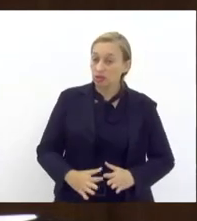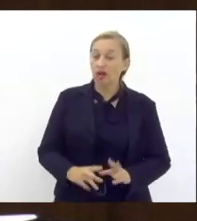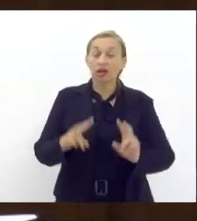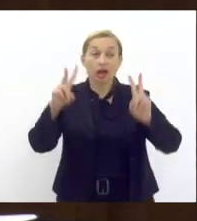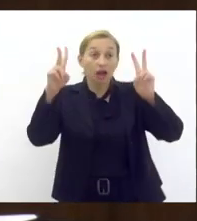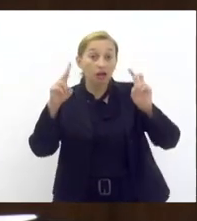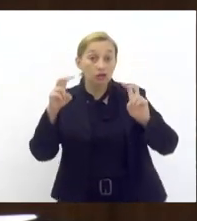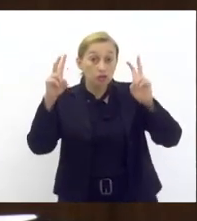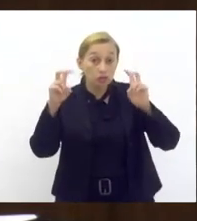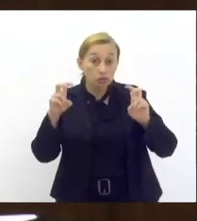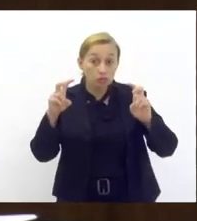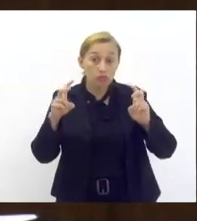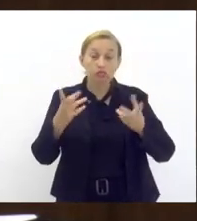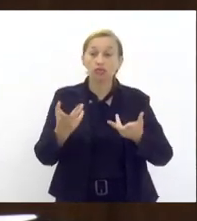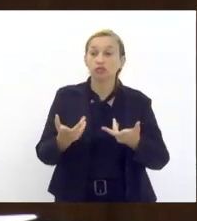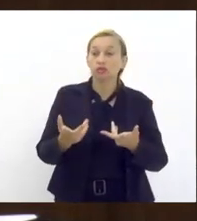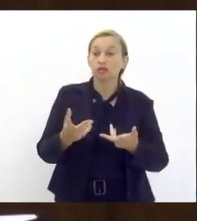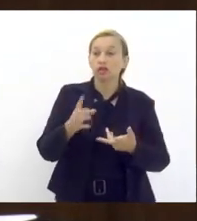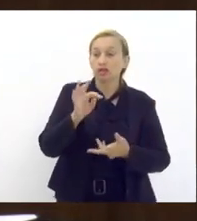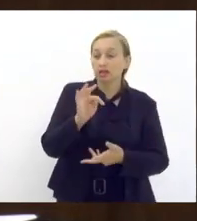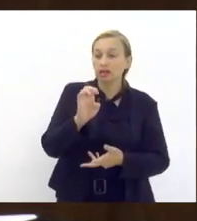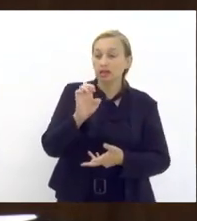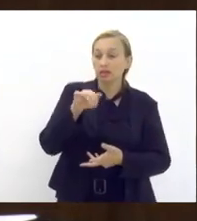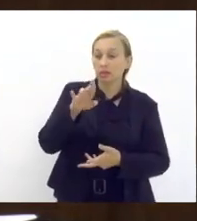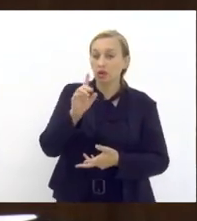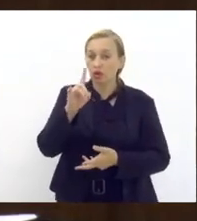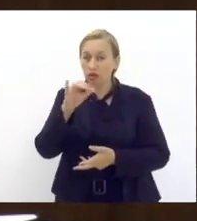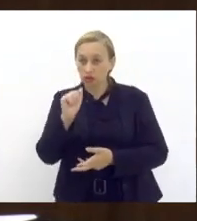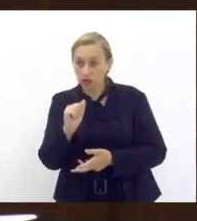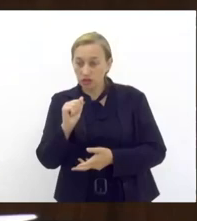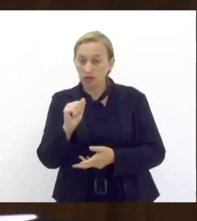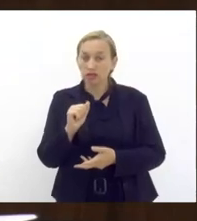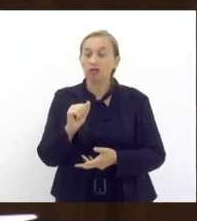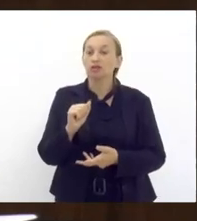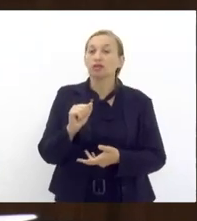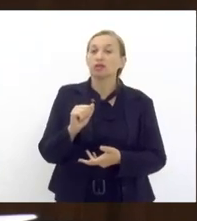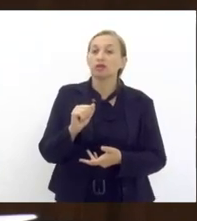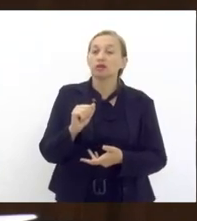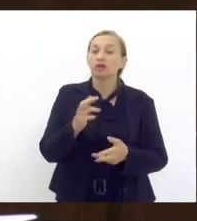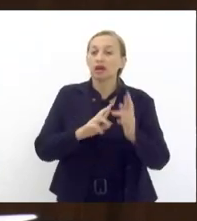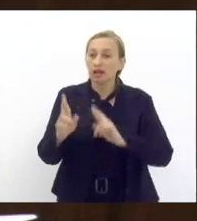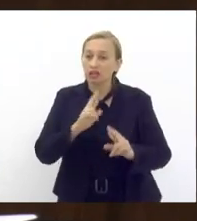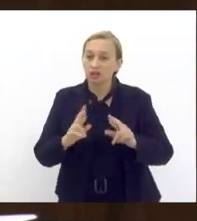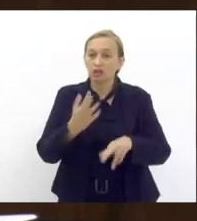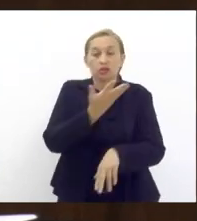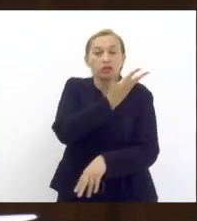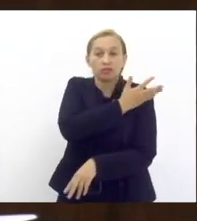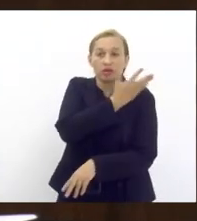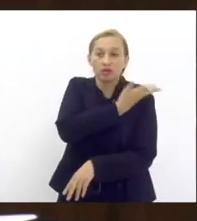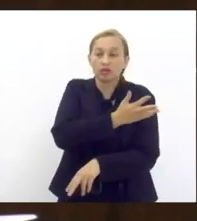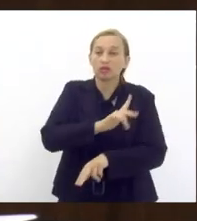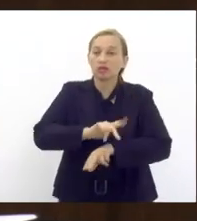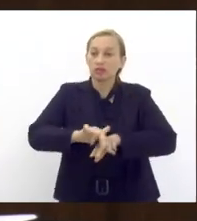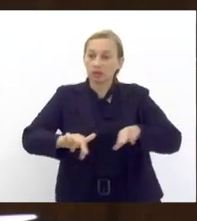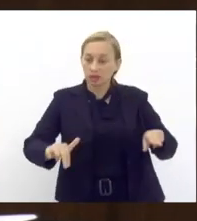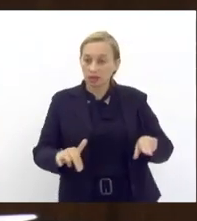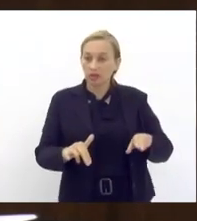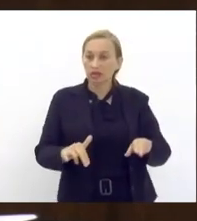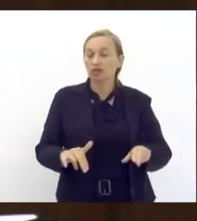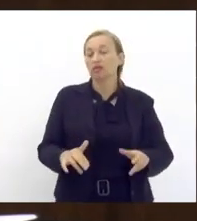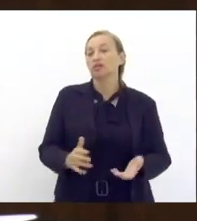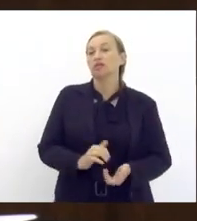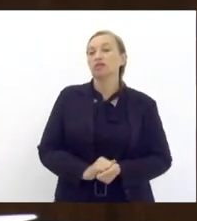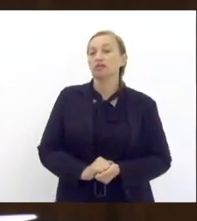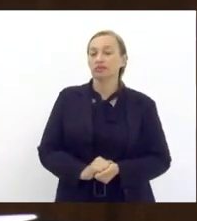questões terminológicas que são relevantes relacionadas ao preconceito de sexo, gênero, identidade